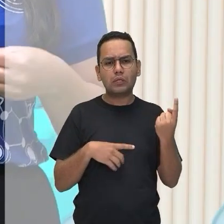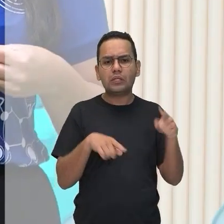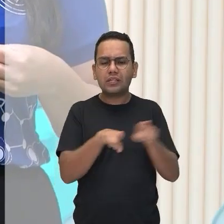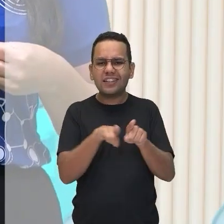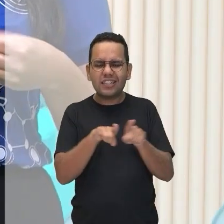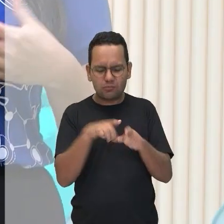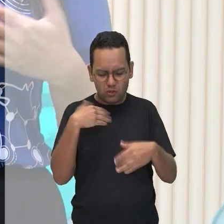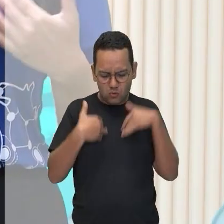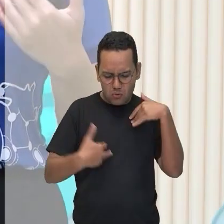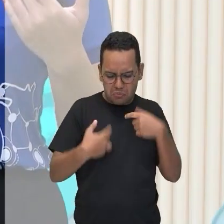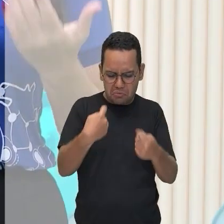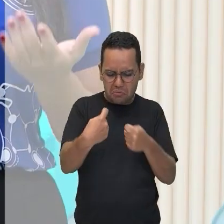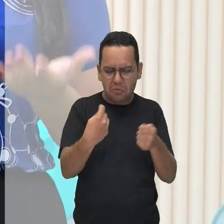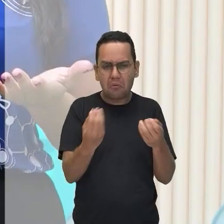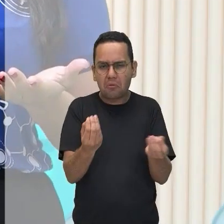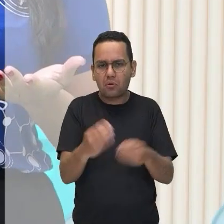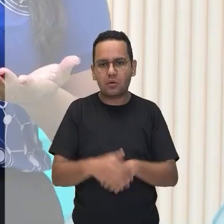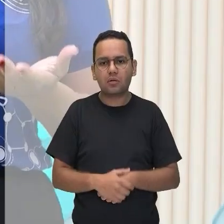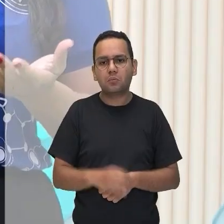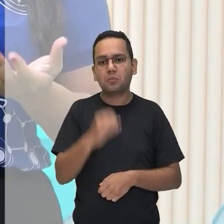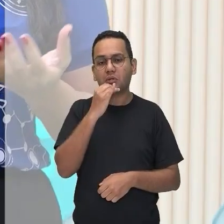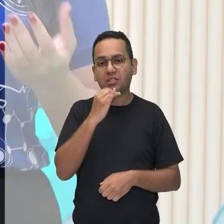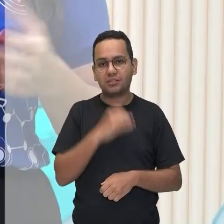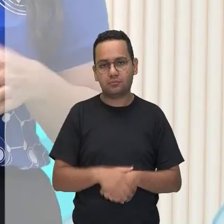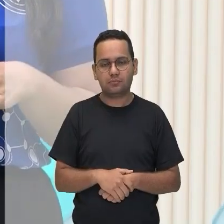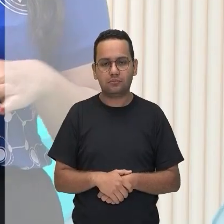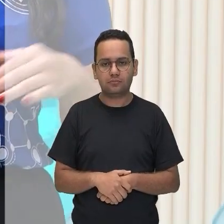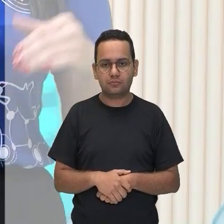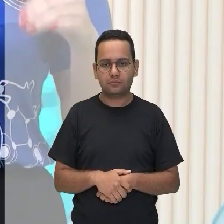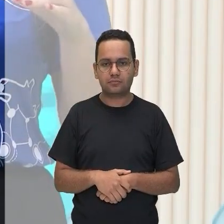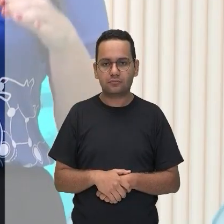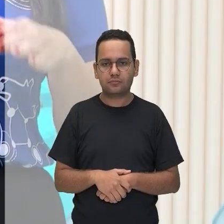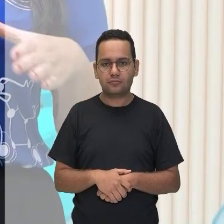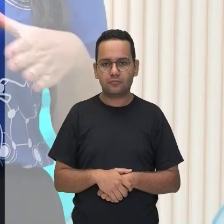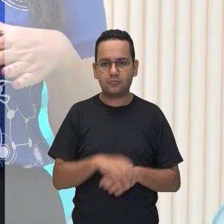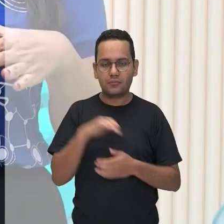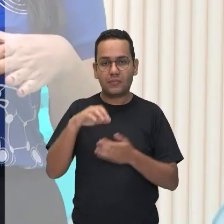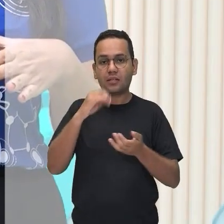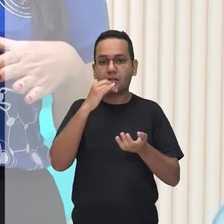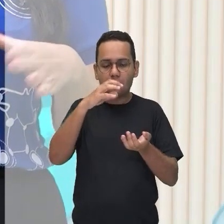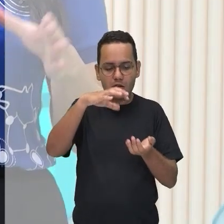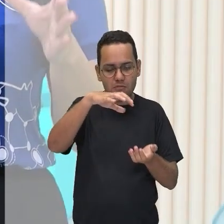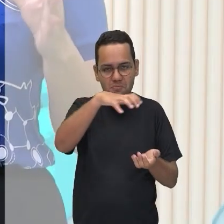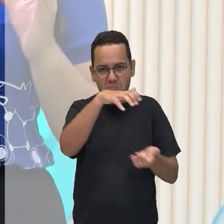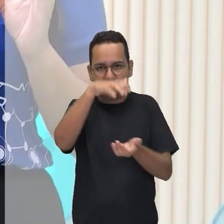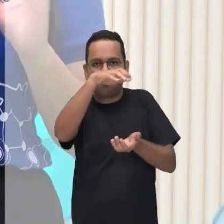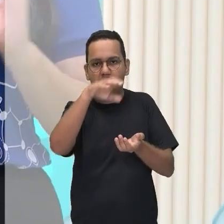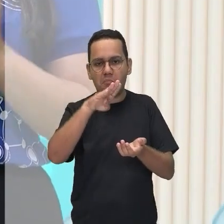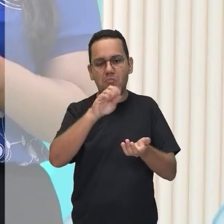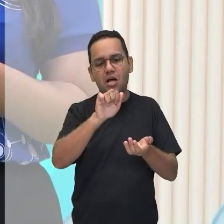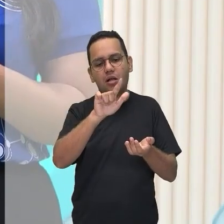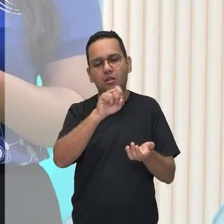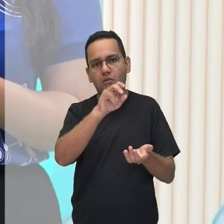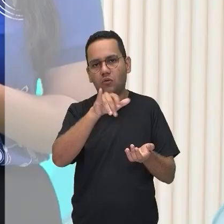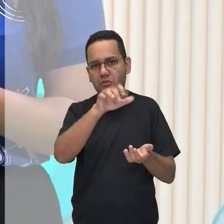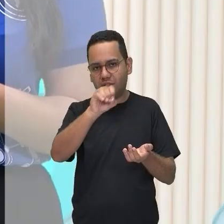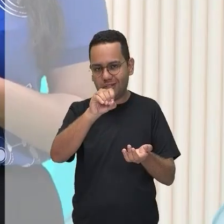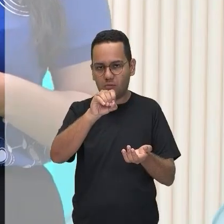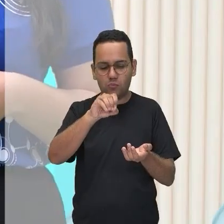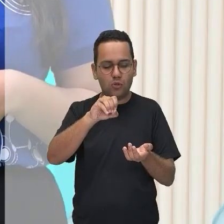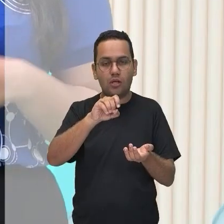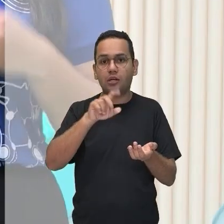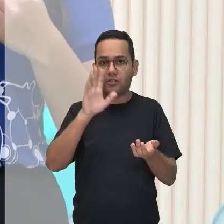vai praticar o balonismo, você basicamente entra dentro daquele cesto e deixa ser guiado pelo